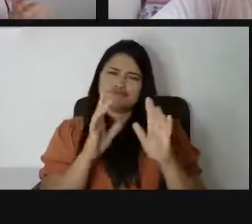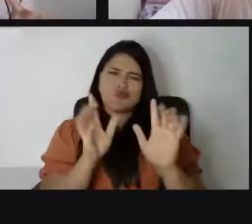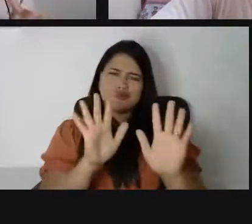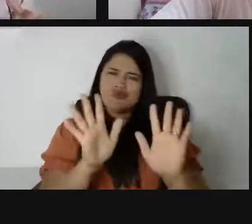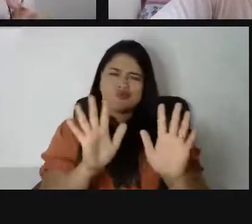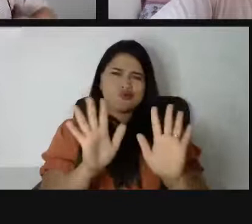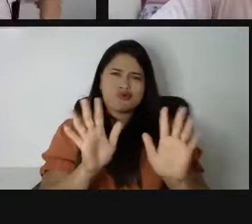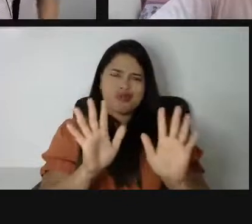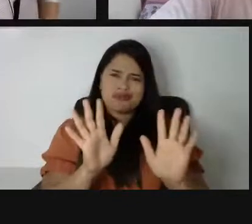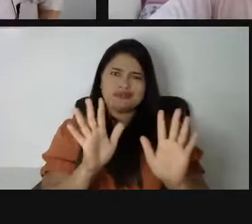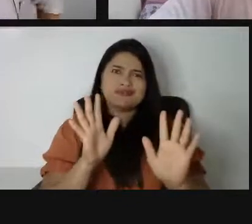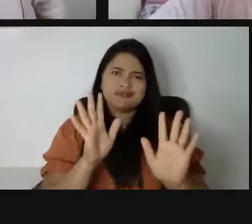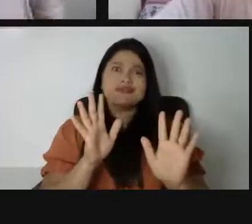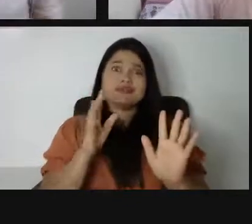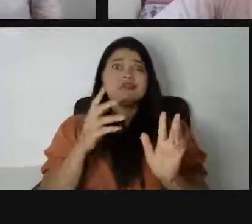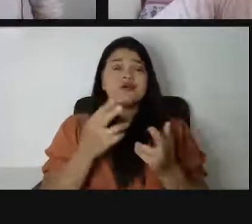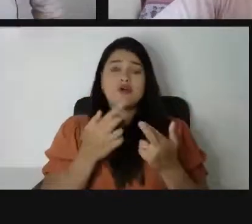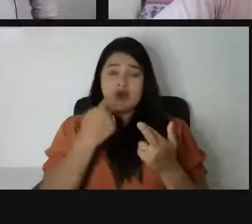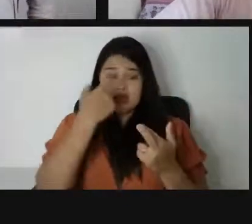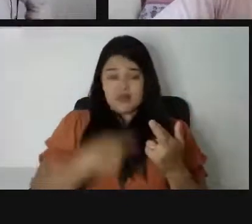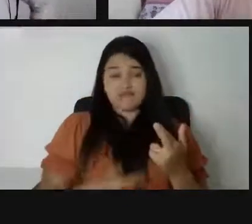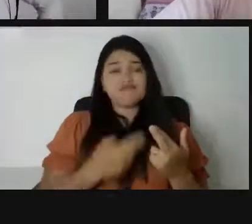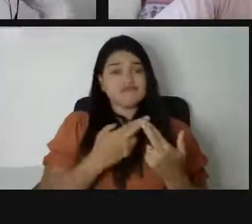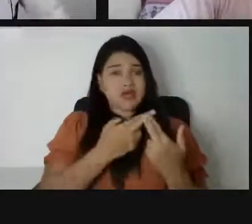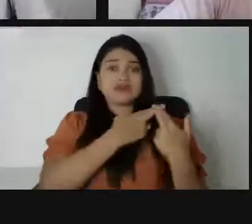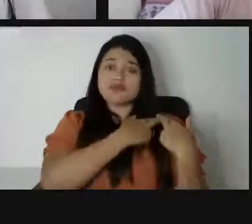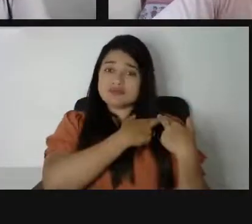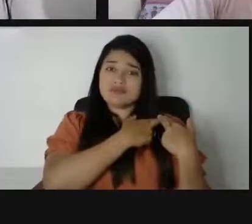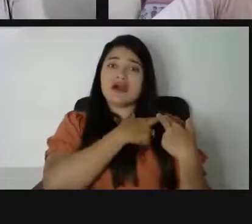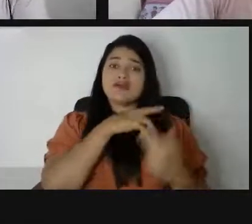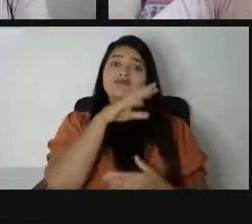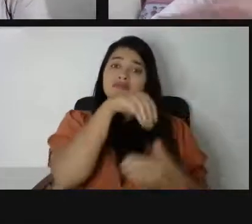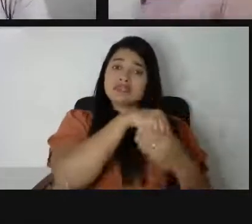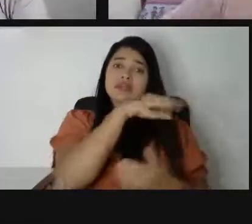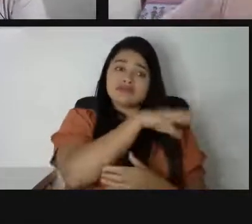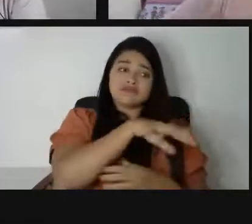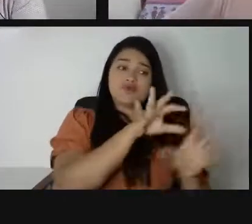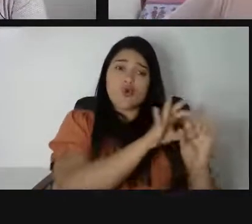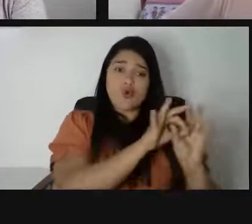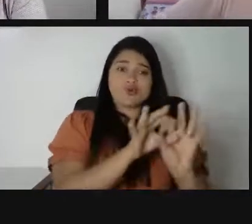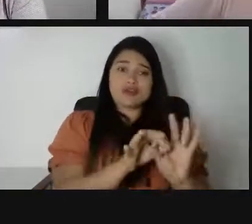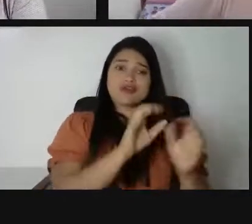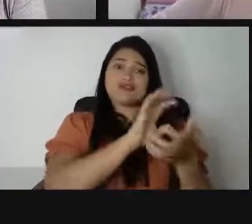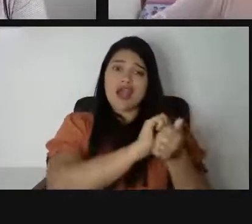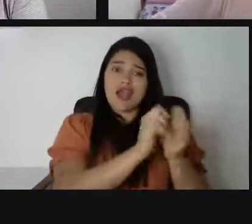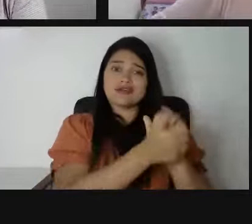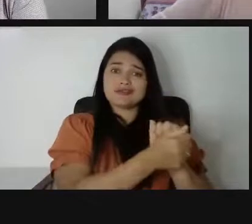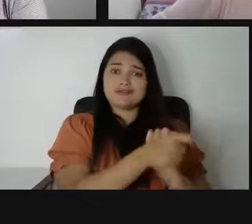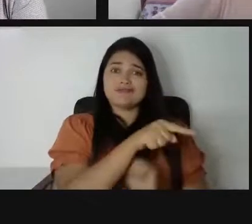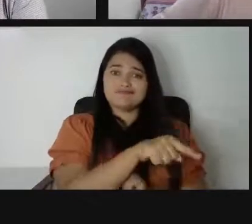gente precisa ter essa responsabilidade também com o contexto artístico.